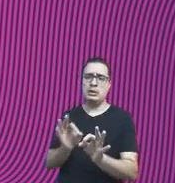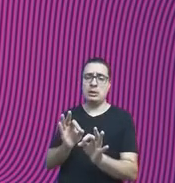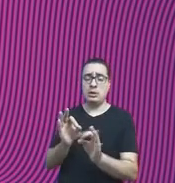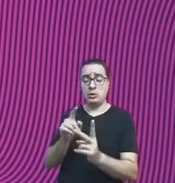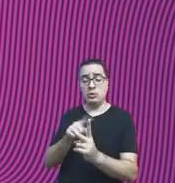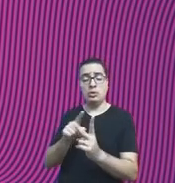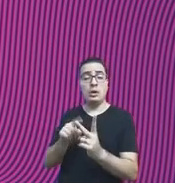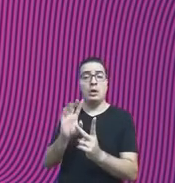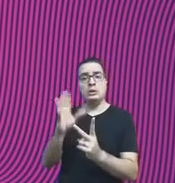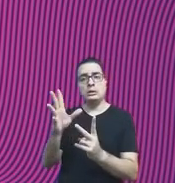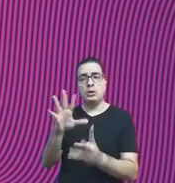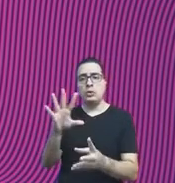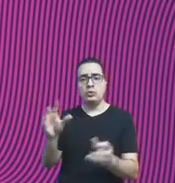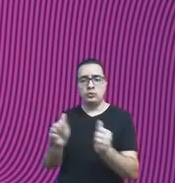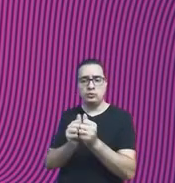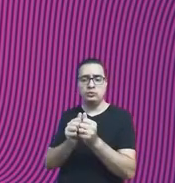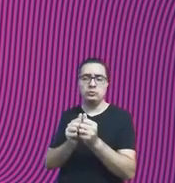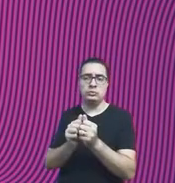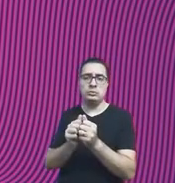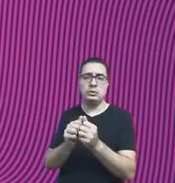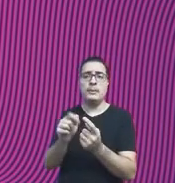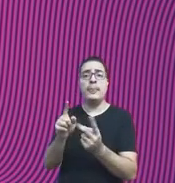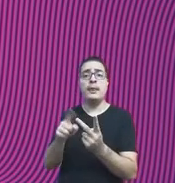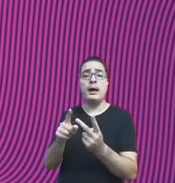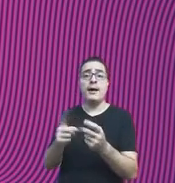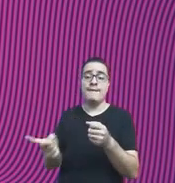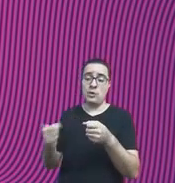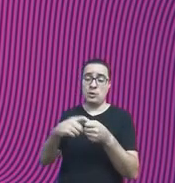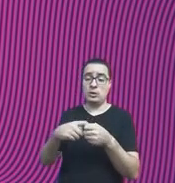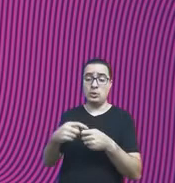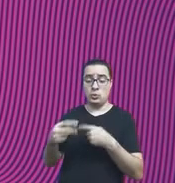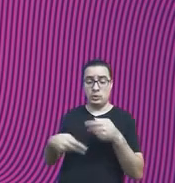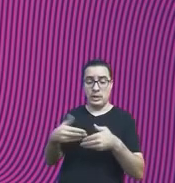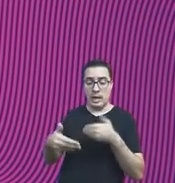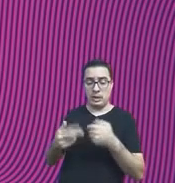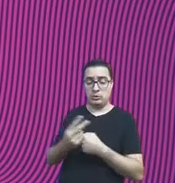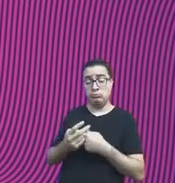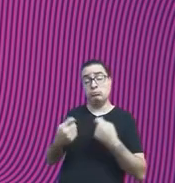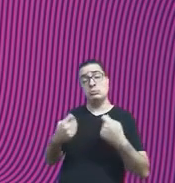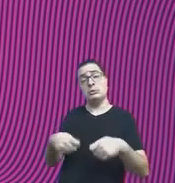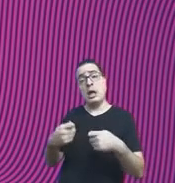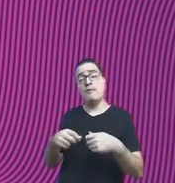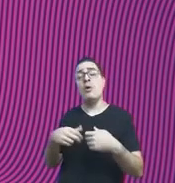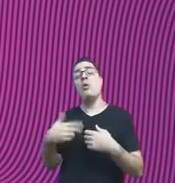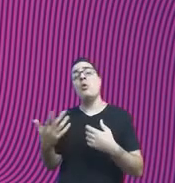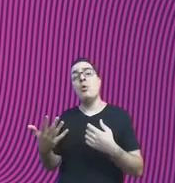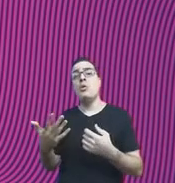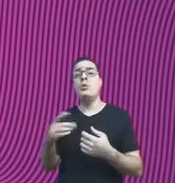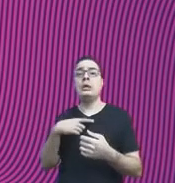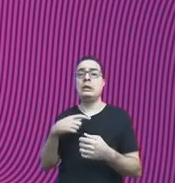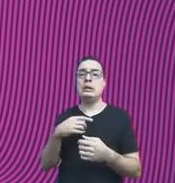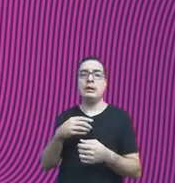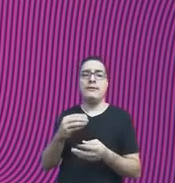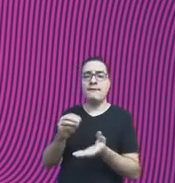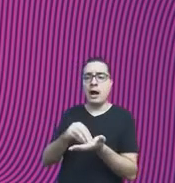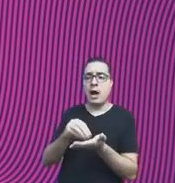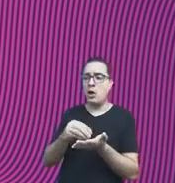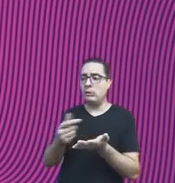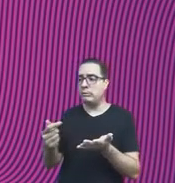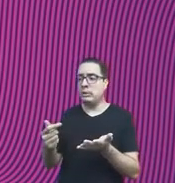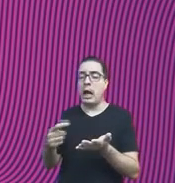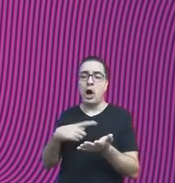né? A retomada do cuidado, ou por necessidade, mais recentemente por disponibilidade mais